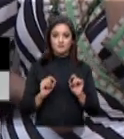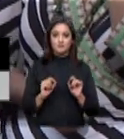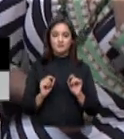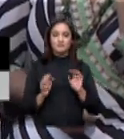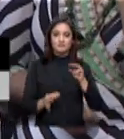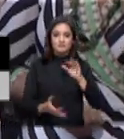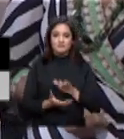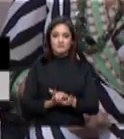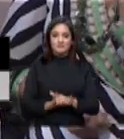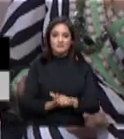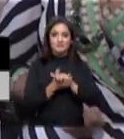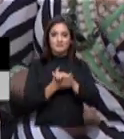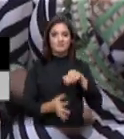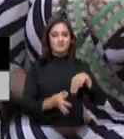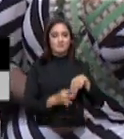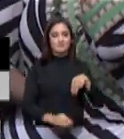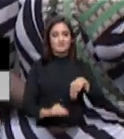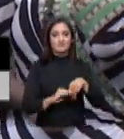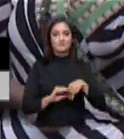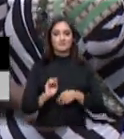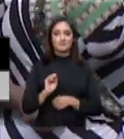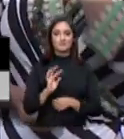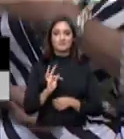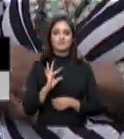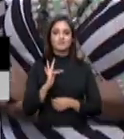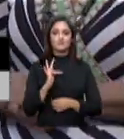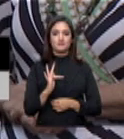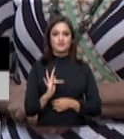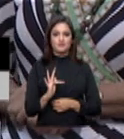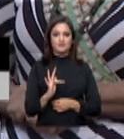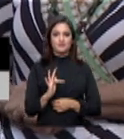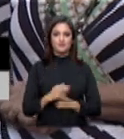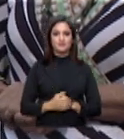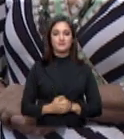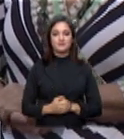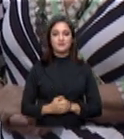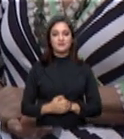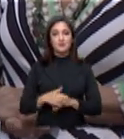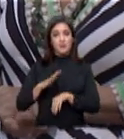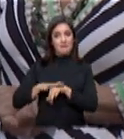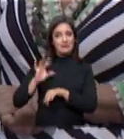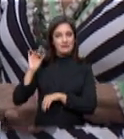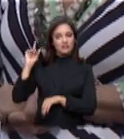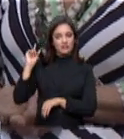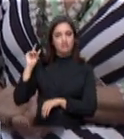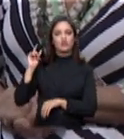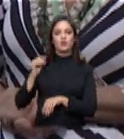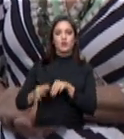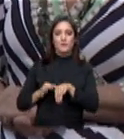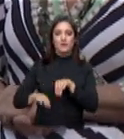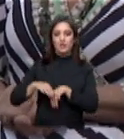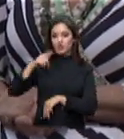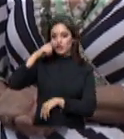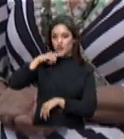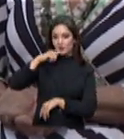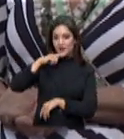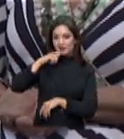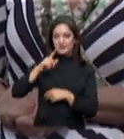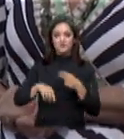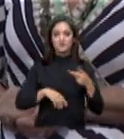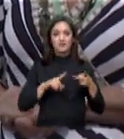senhores ministros do Supremo Tribunal Federal, nosso decano, ministro Gilmar Mendes, ministro